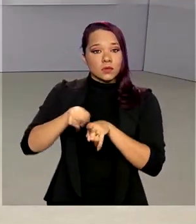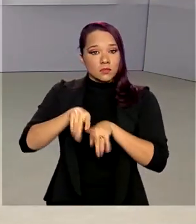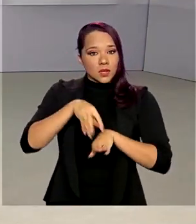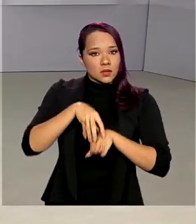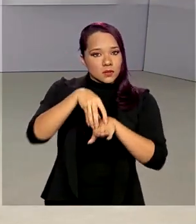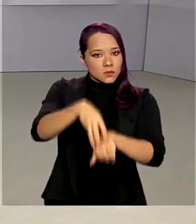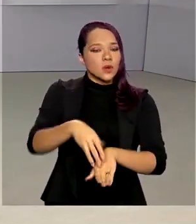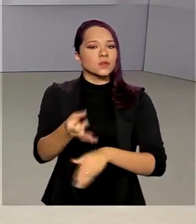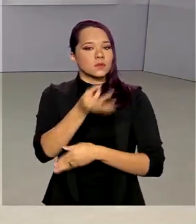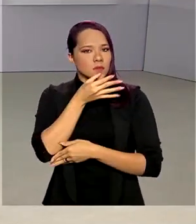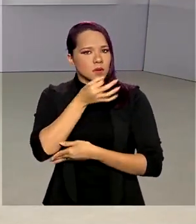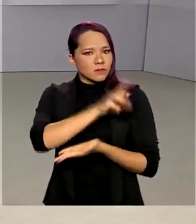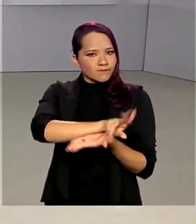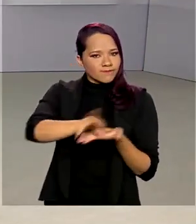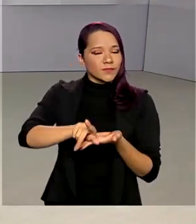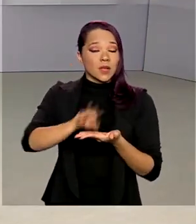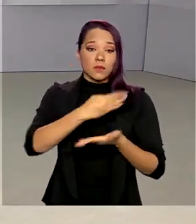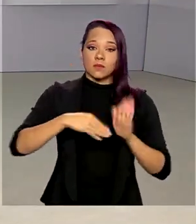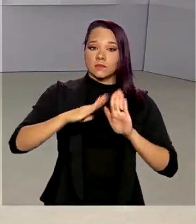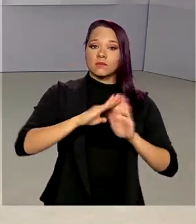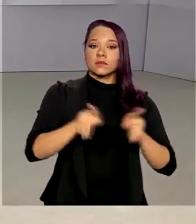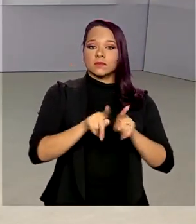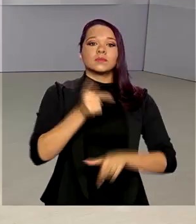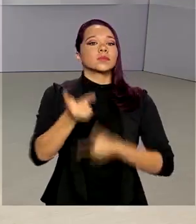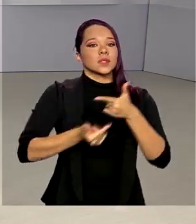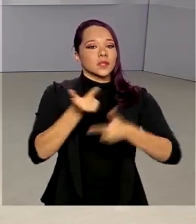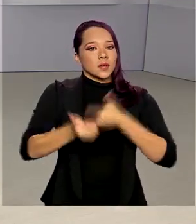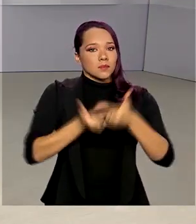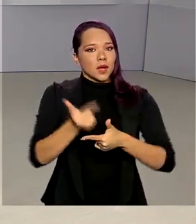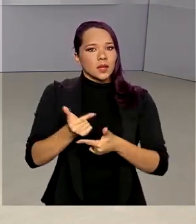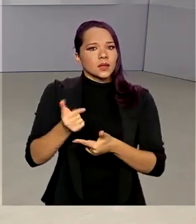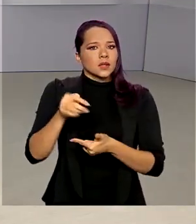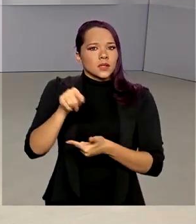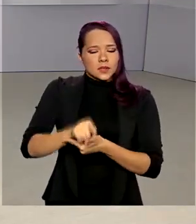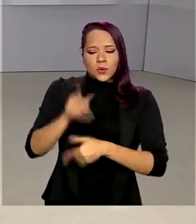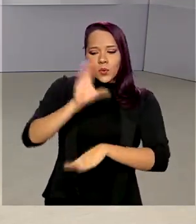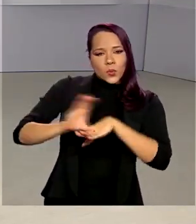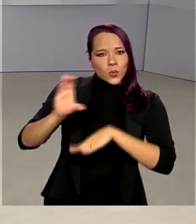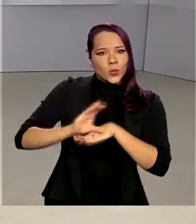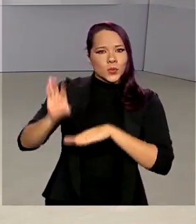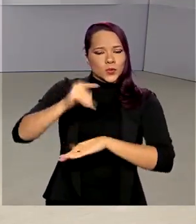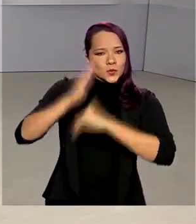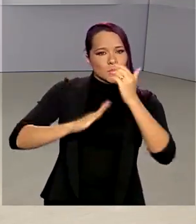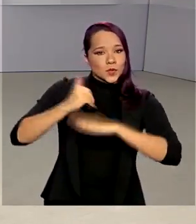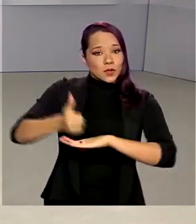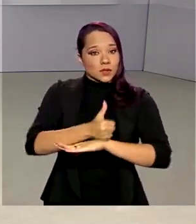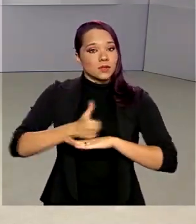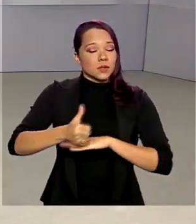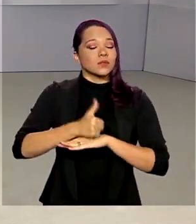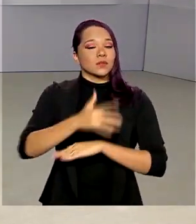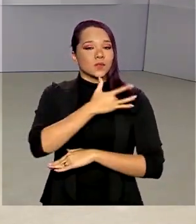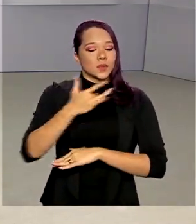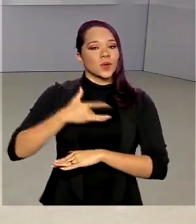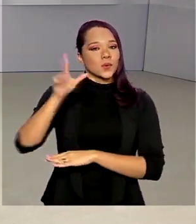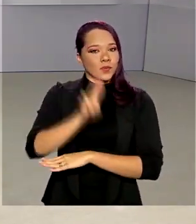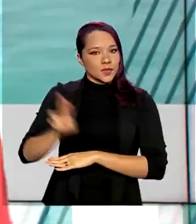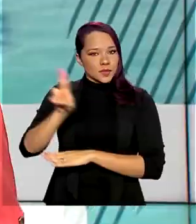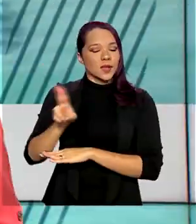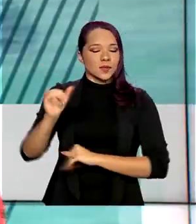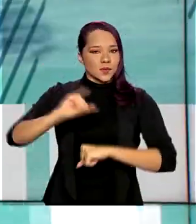de medicamentos, as Forças Armadas também trabalham na capacitação de profissionais de saúde do Hospital Universitário da